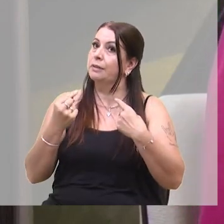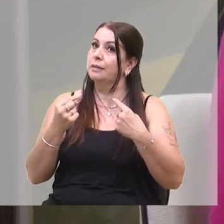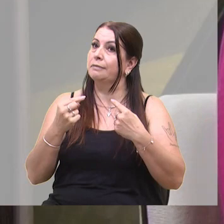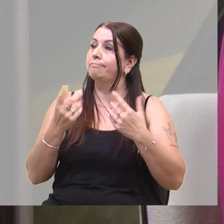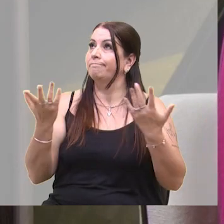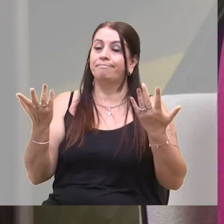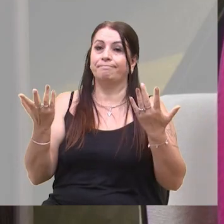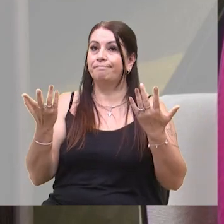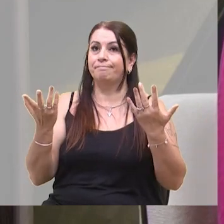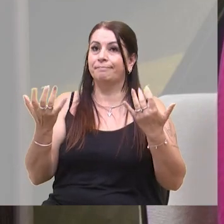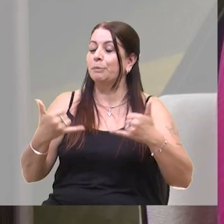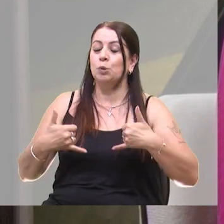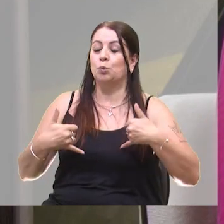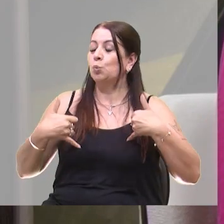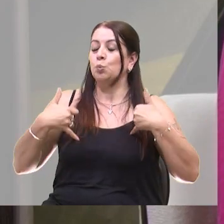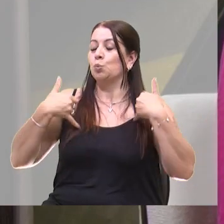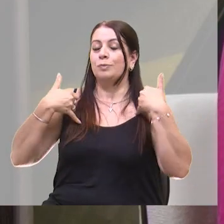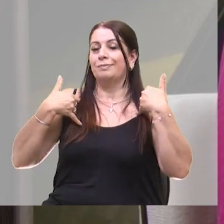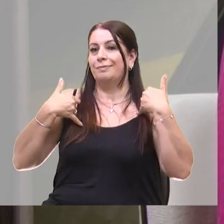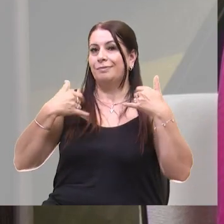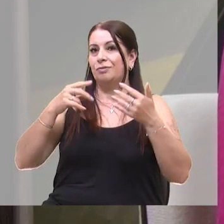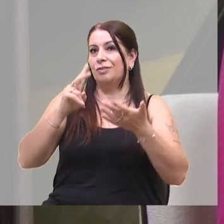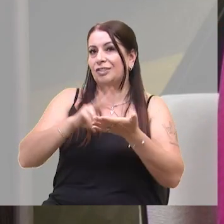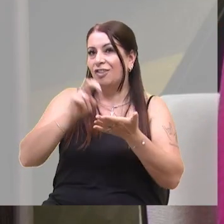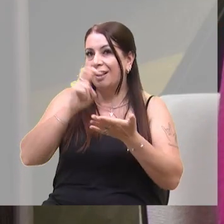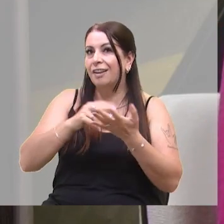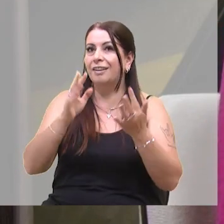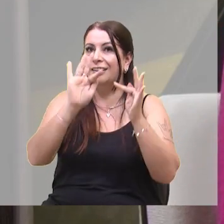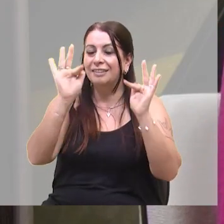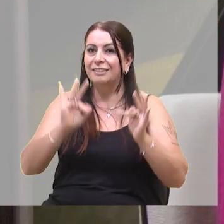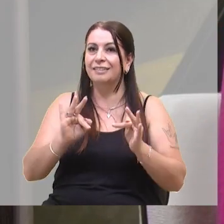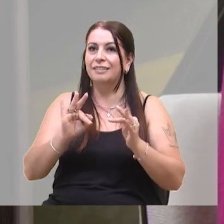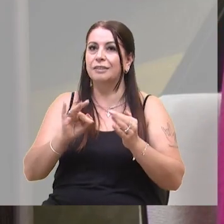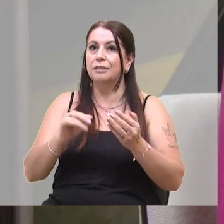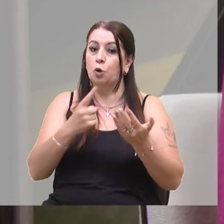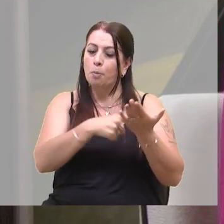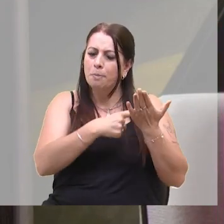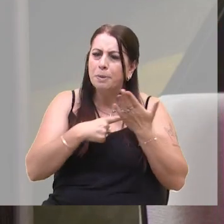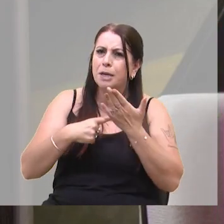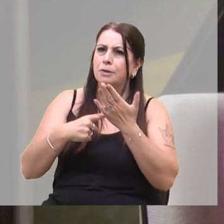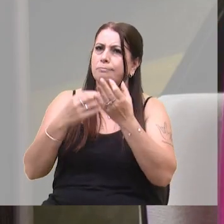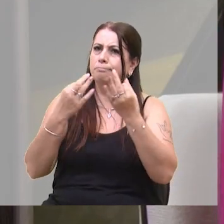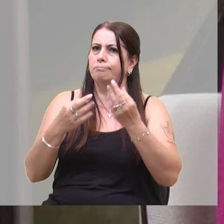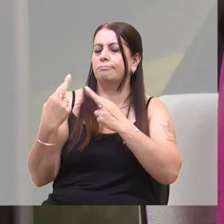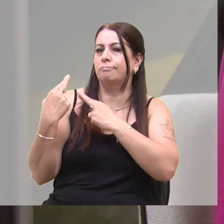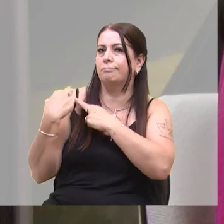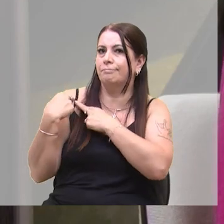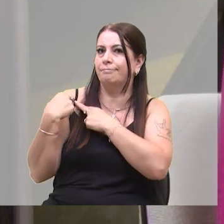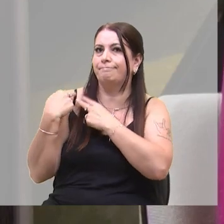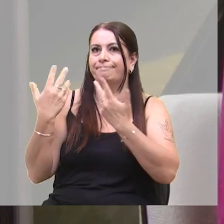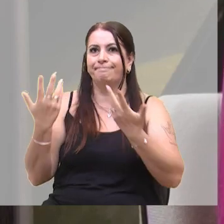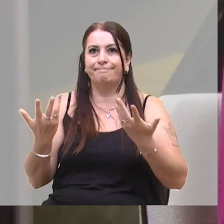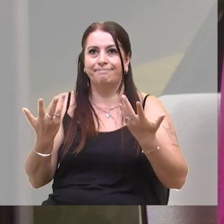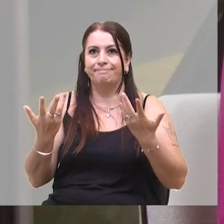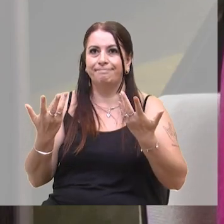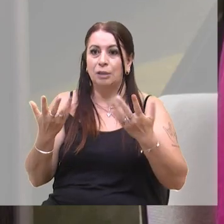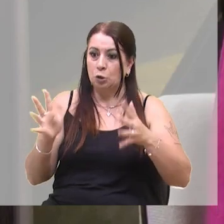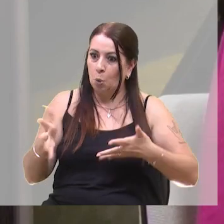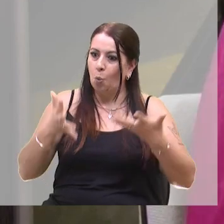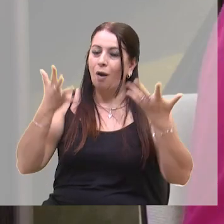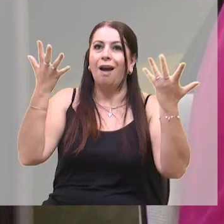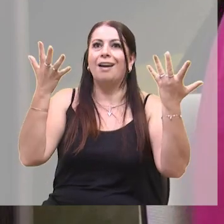Sul. Então, é um desafio, mas que me enche de orgulho, de alegria,